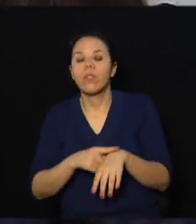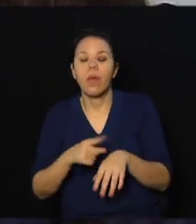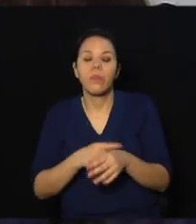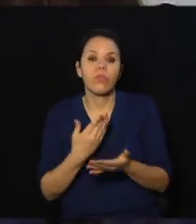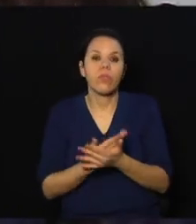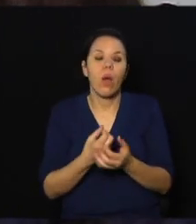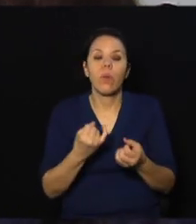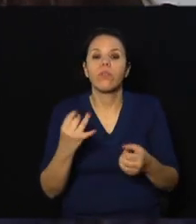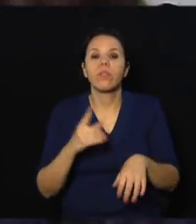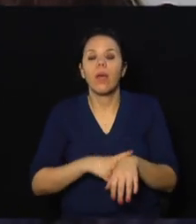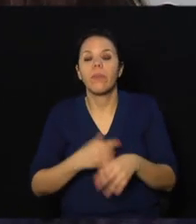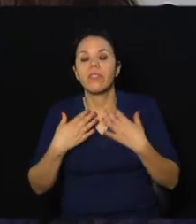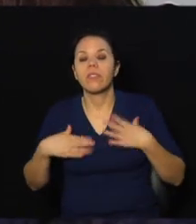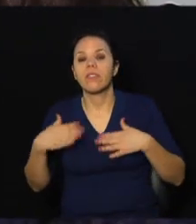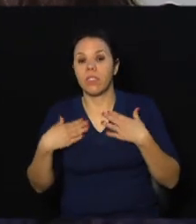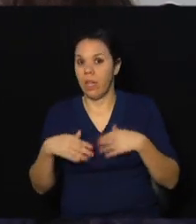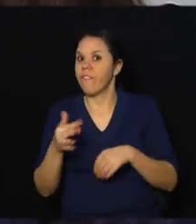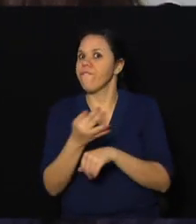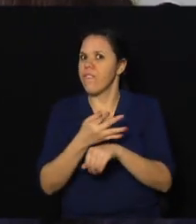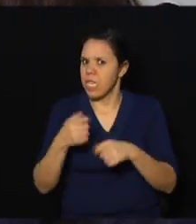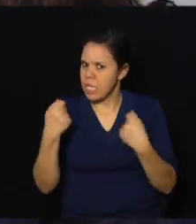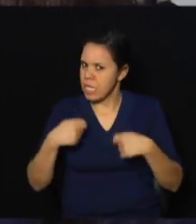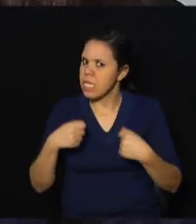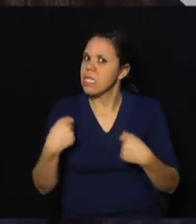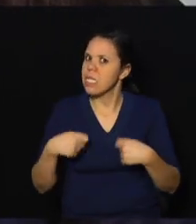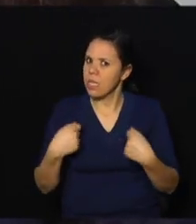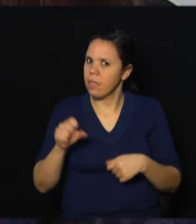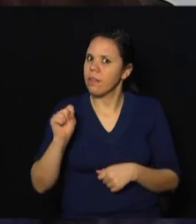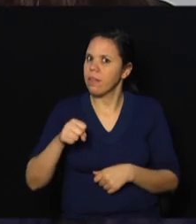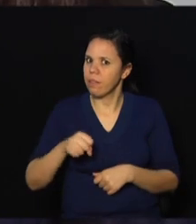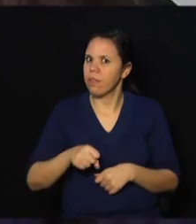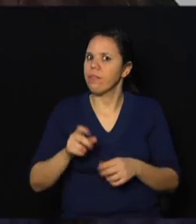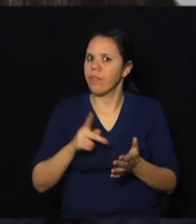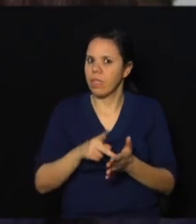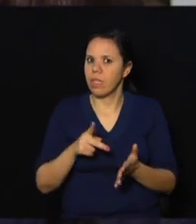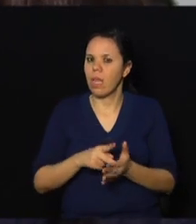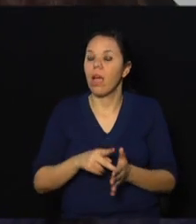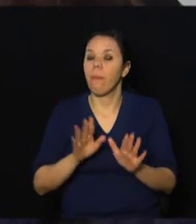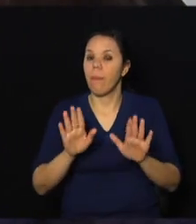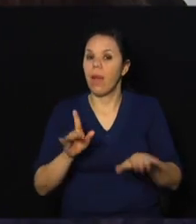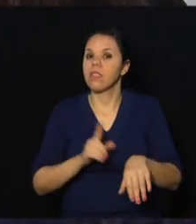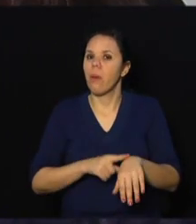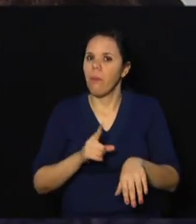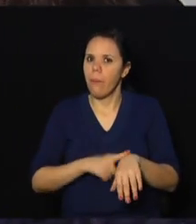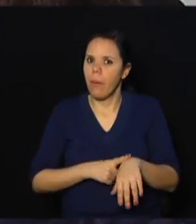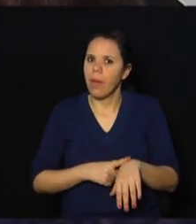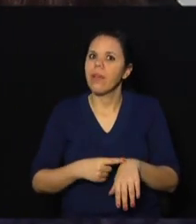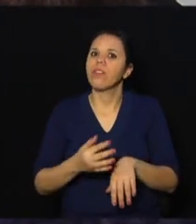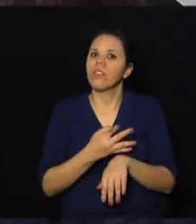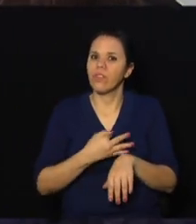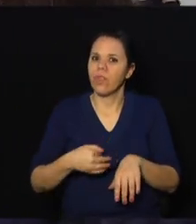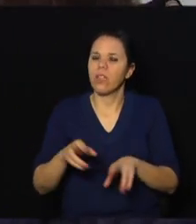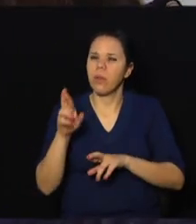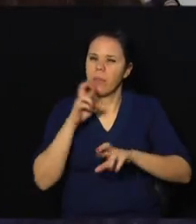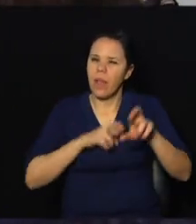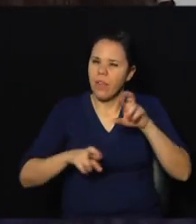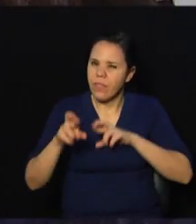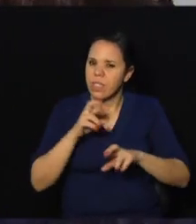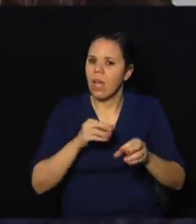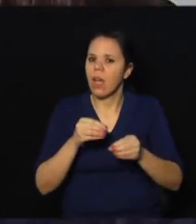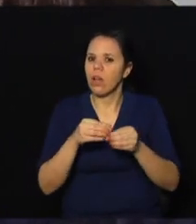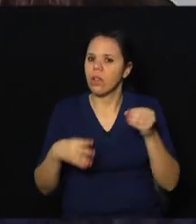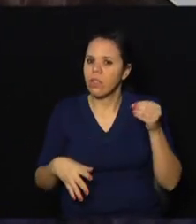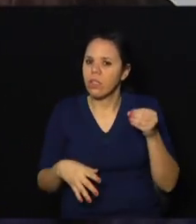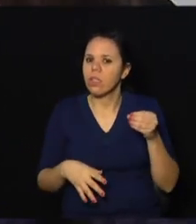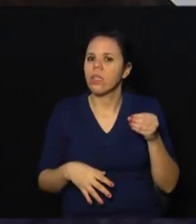descansar. Então, as férias, precisamos descansar? Sim, com certeza. Mas também é um bom momento para revisar alguns conteúdos, correr